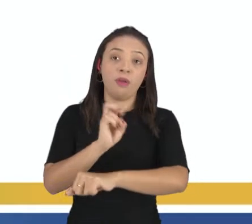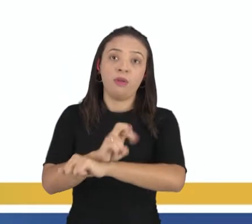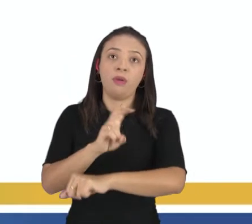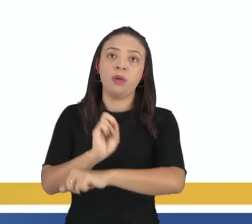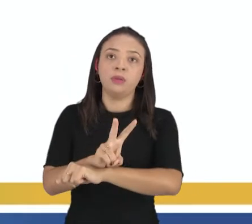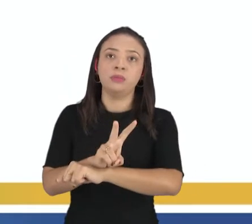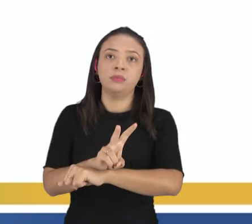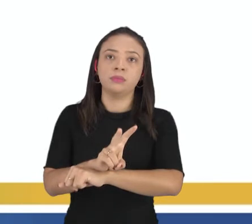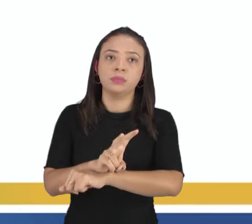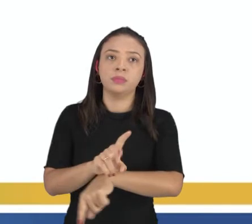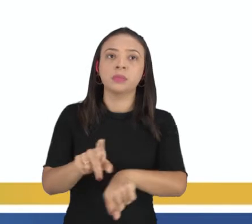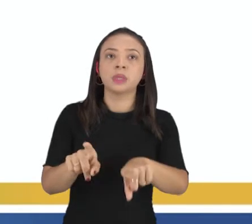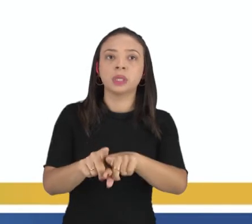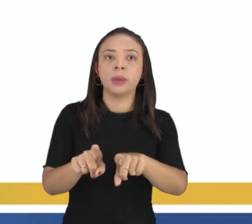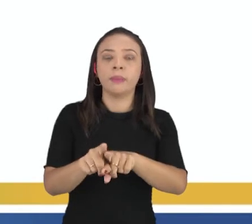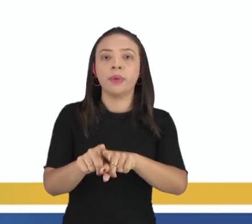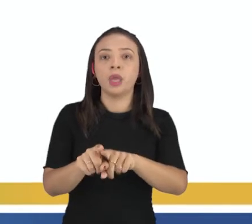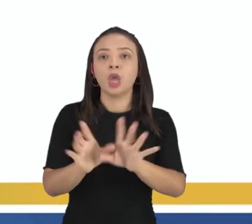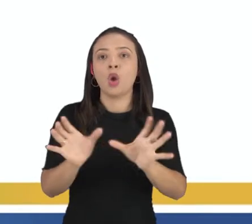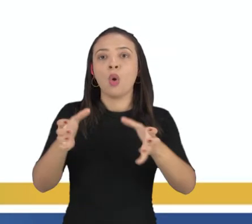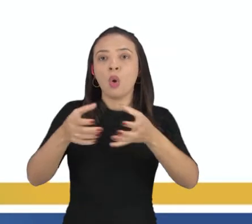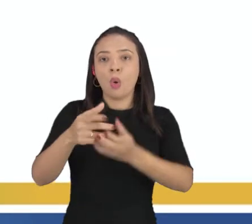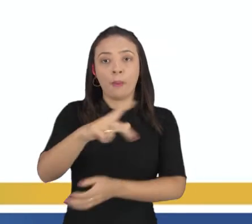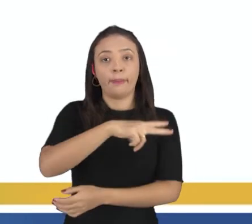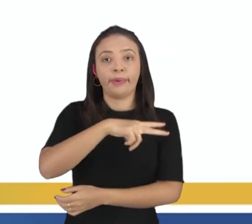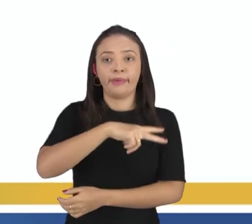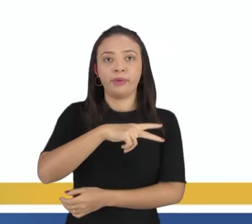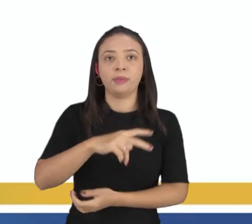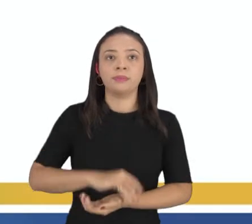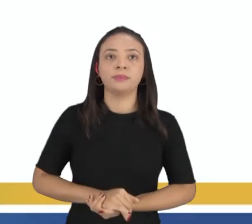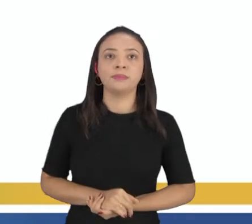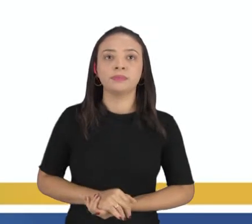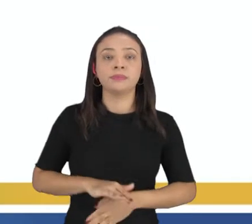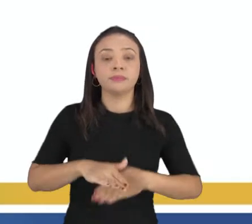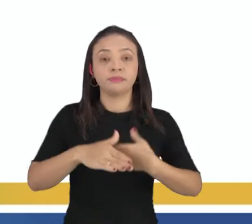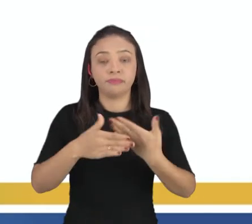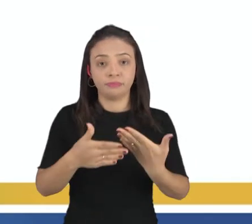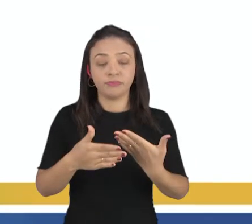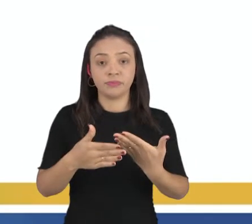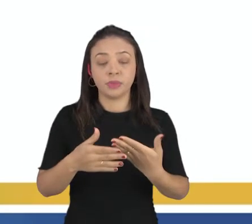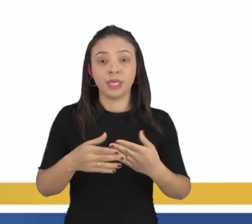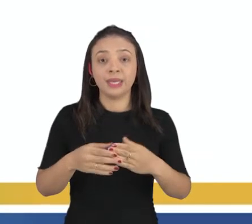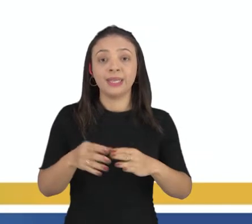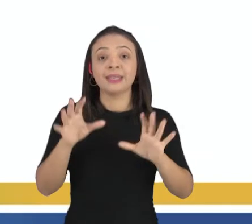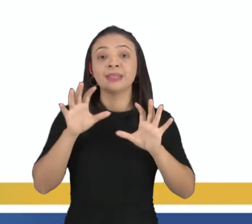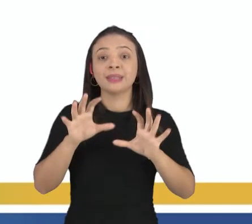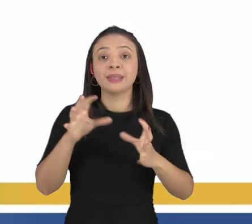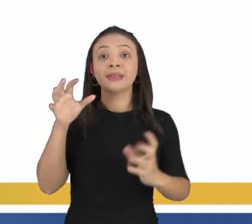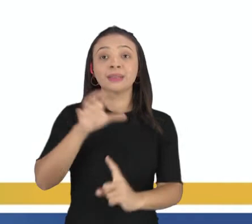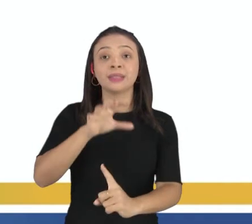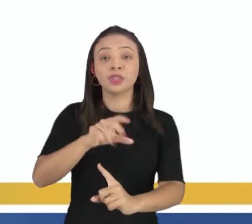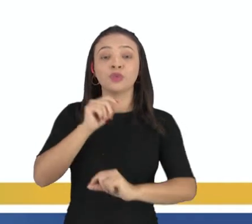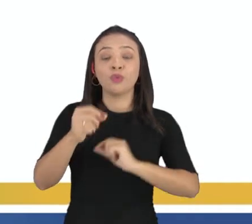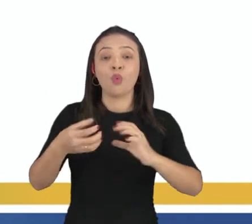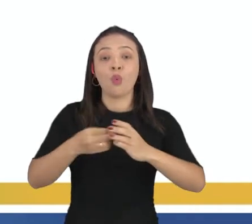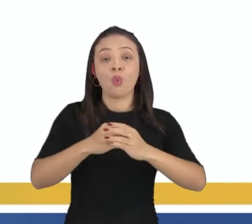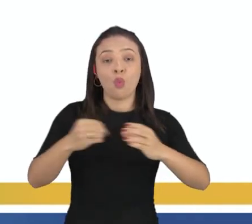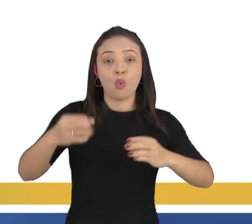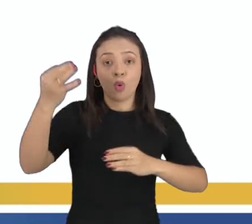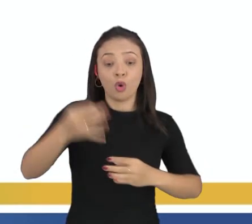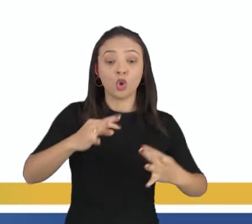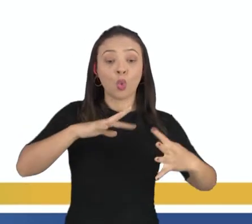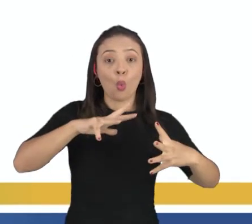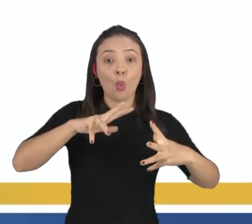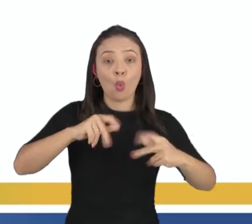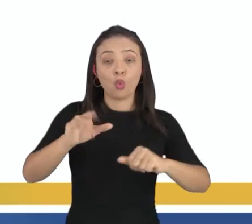recorte para entidades privadas. A matéria propõe que as cotas sejam aplicadas a todos os cursos